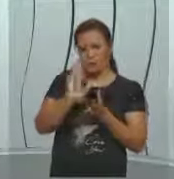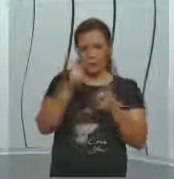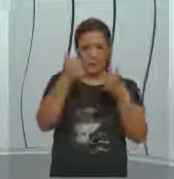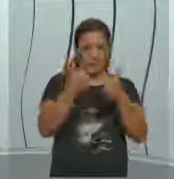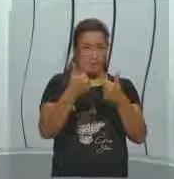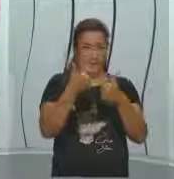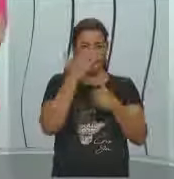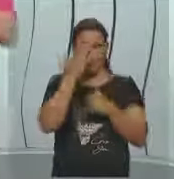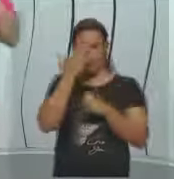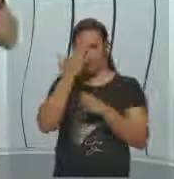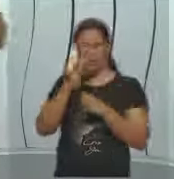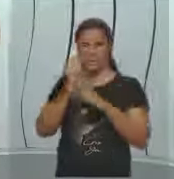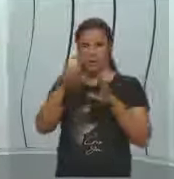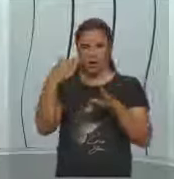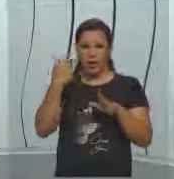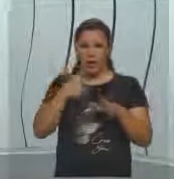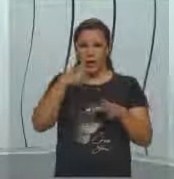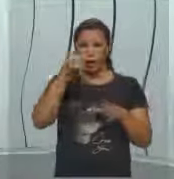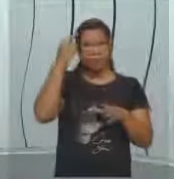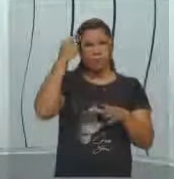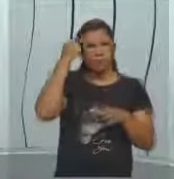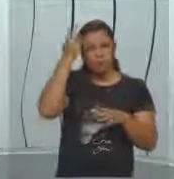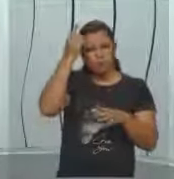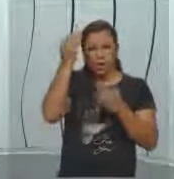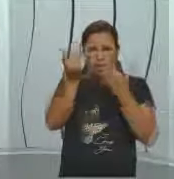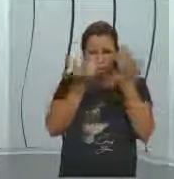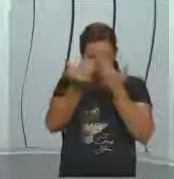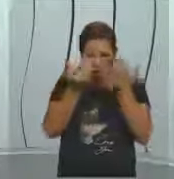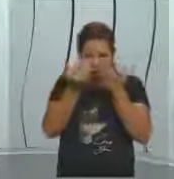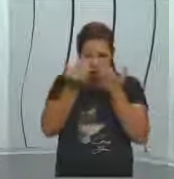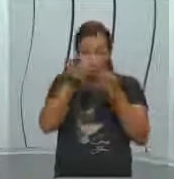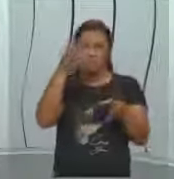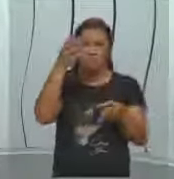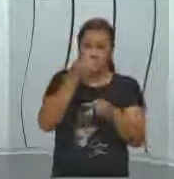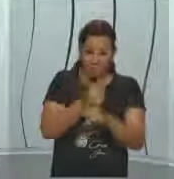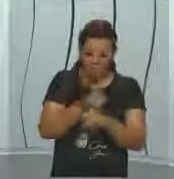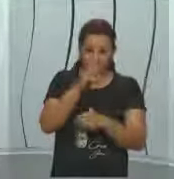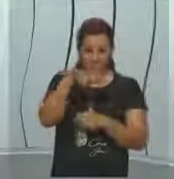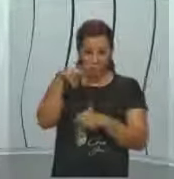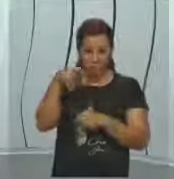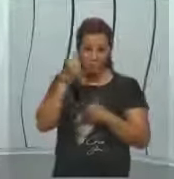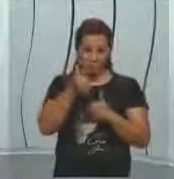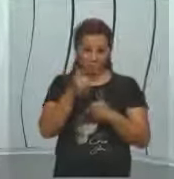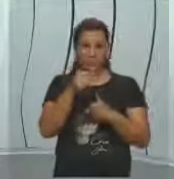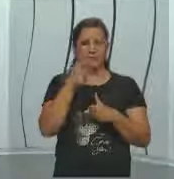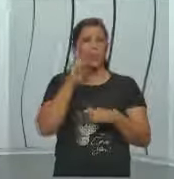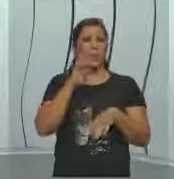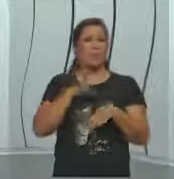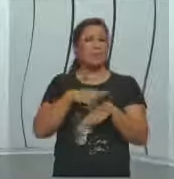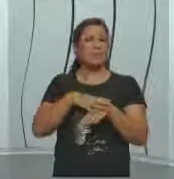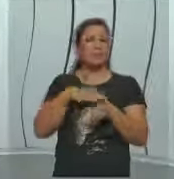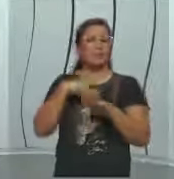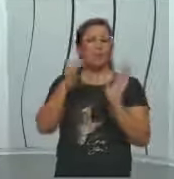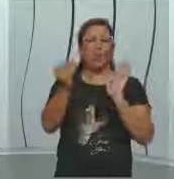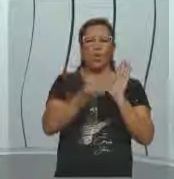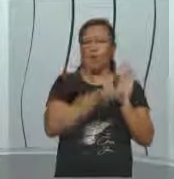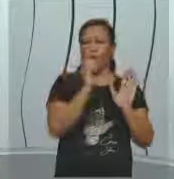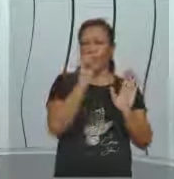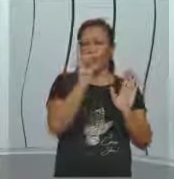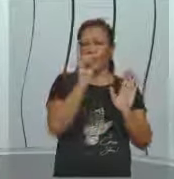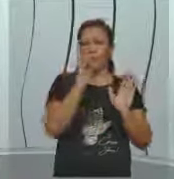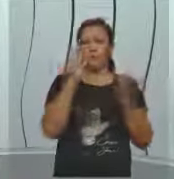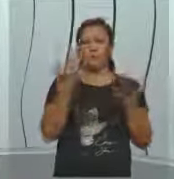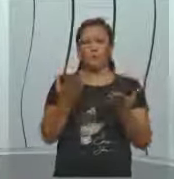beleza? Então, juntando todas essas ideias, a gente calcula a resistência. Eu não coloquei aqui a expressão matemática, porque normalmente